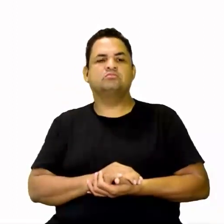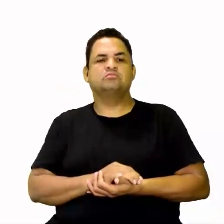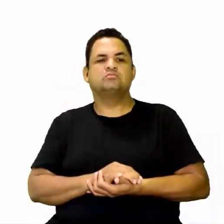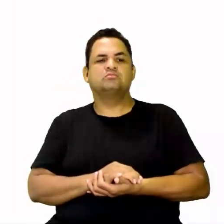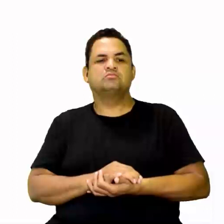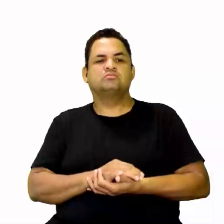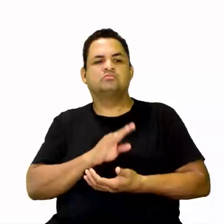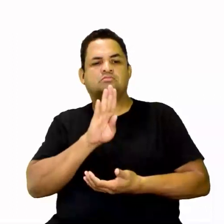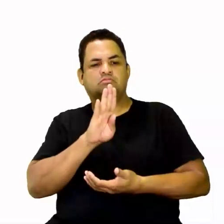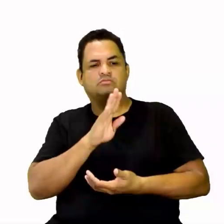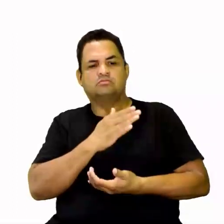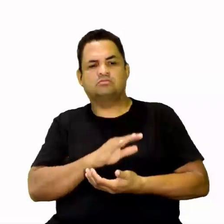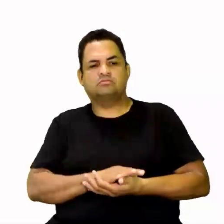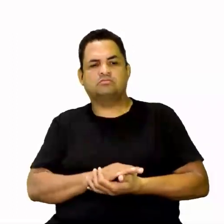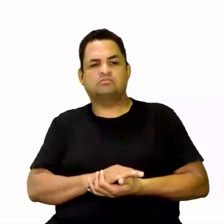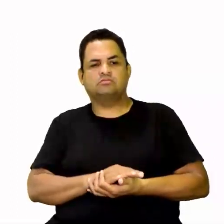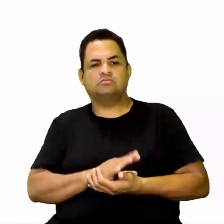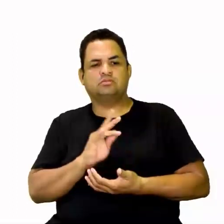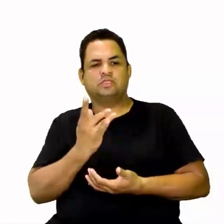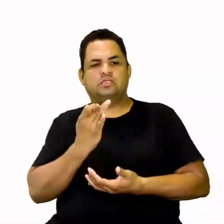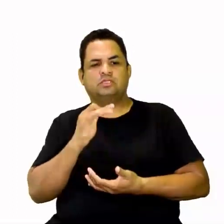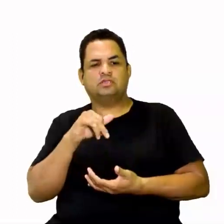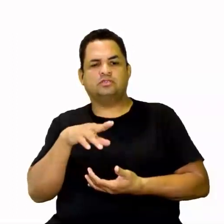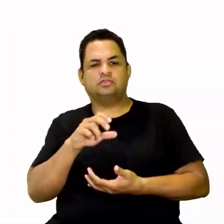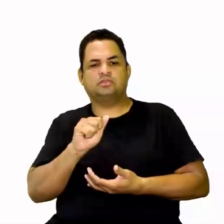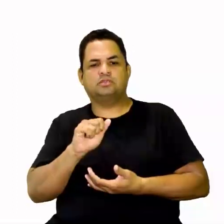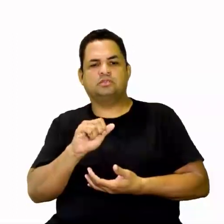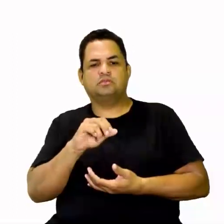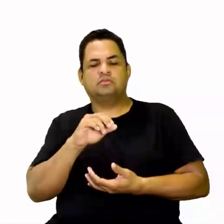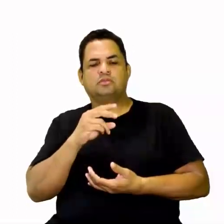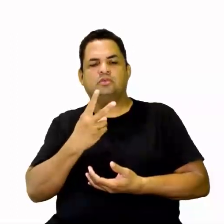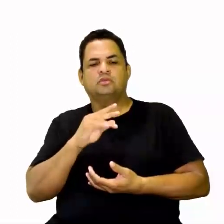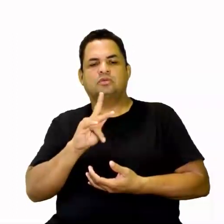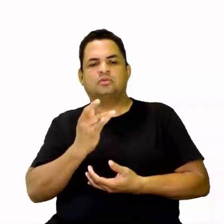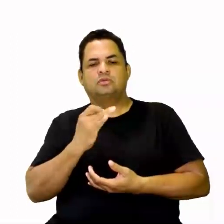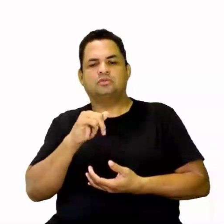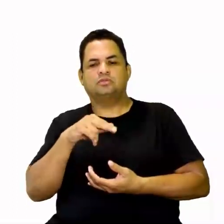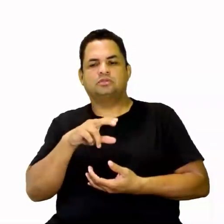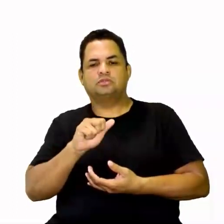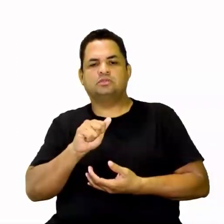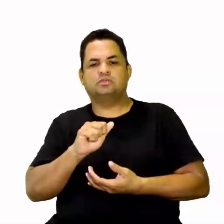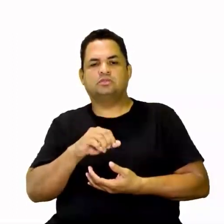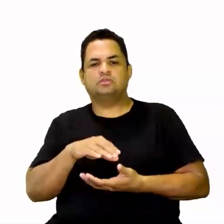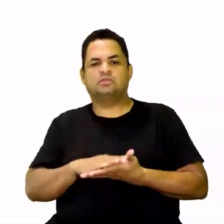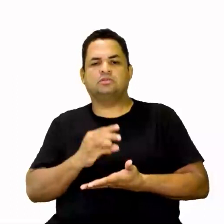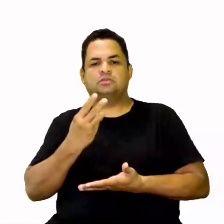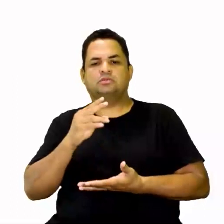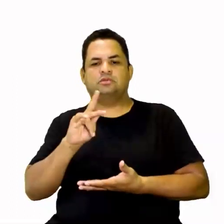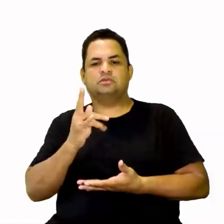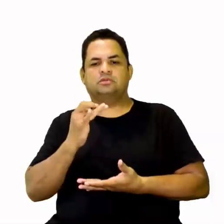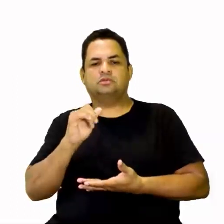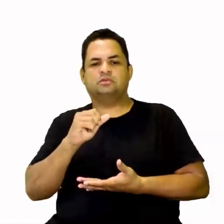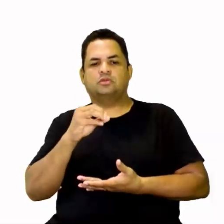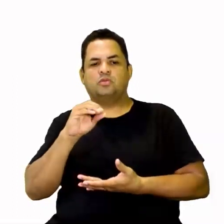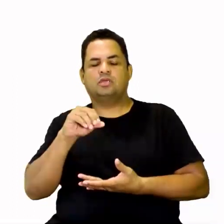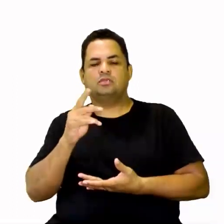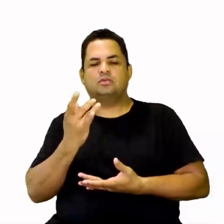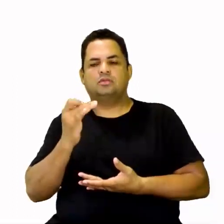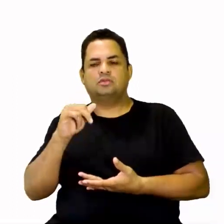Letra B, 1 é heterogêneo, 2 é homogêneo, 3 é heterogêneo, 4 é